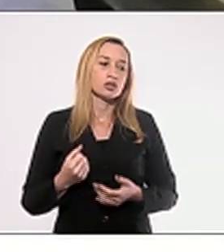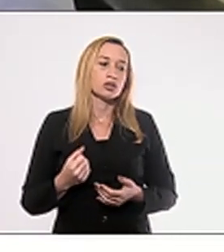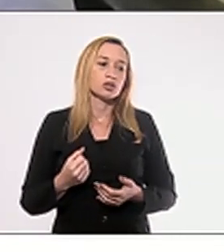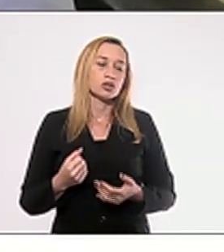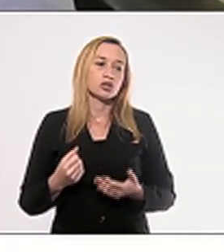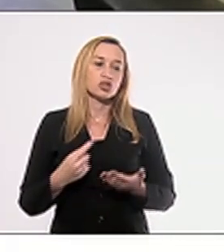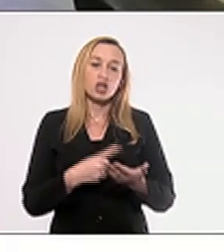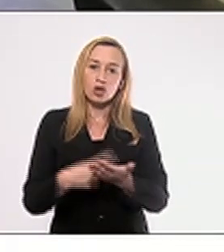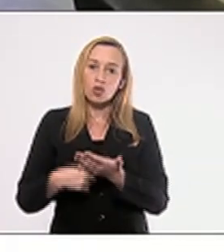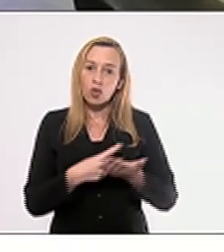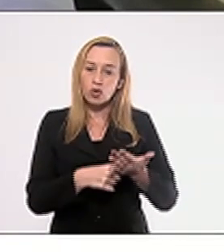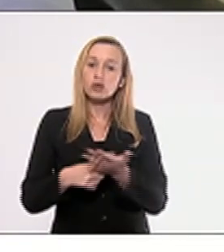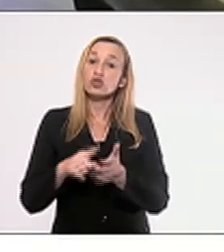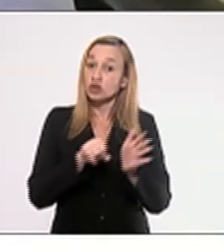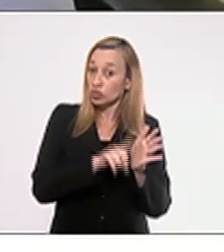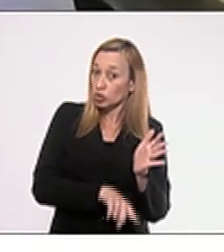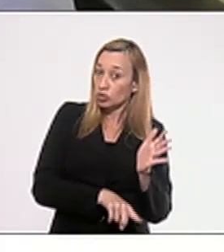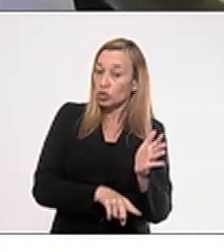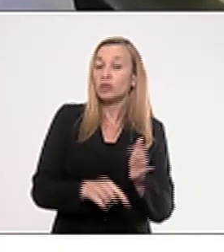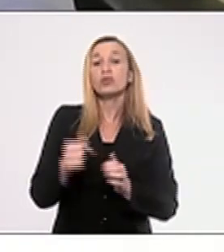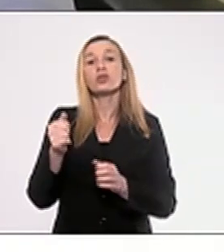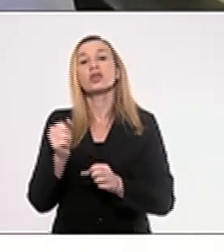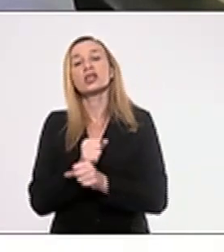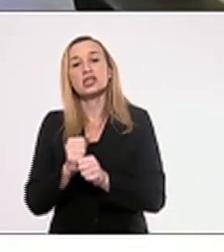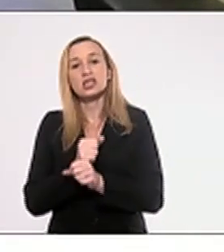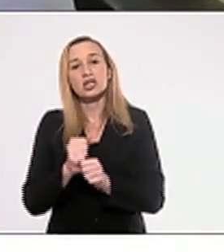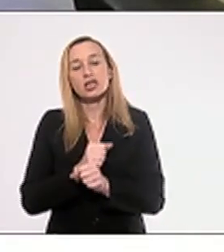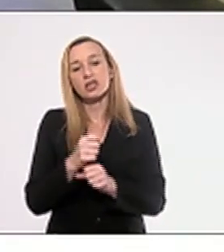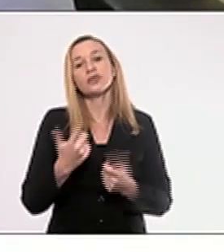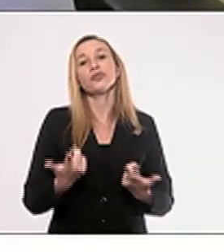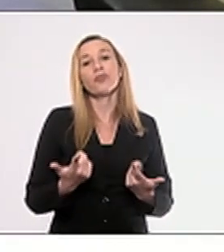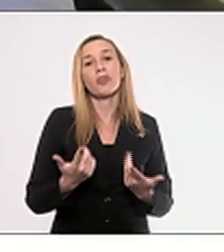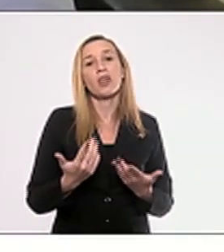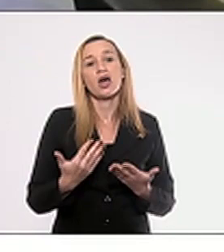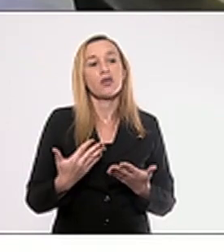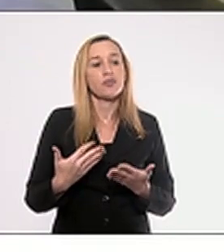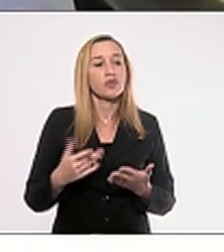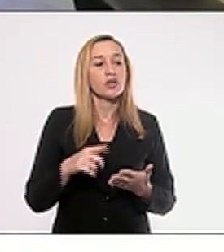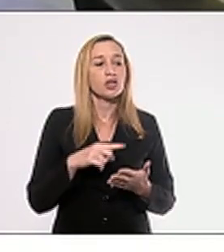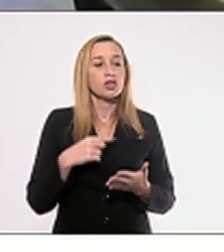diminuiu significativamente esse ano. É até um pleito que a gente